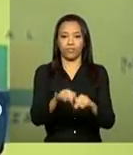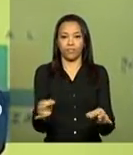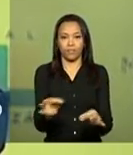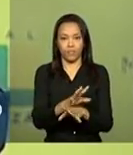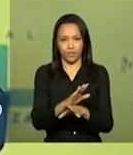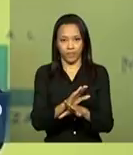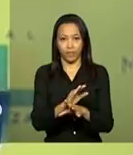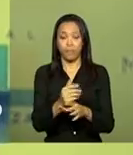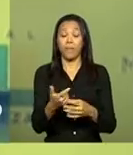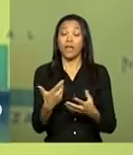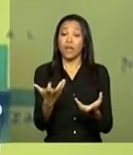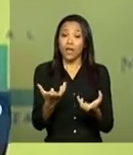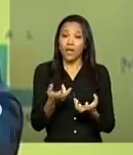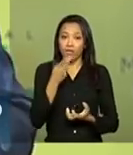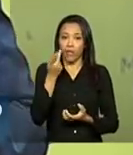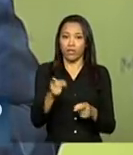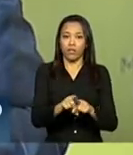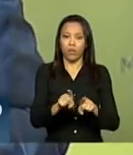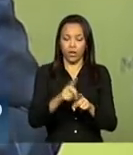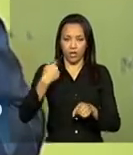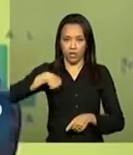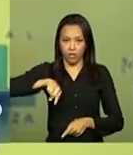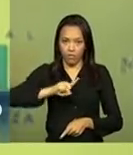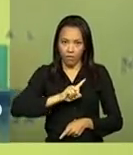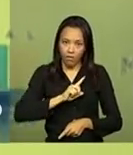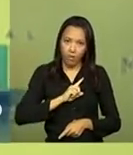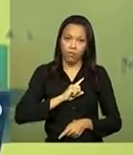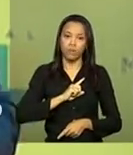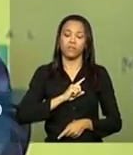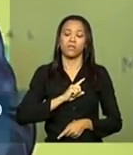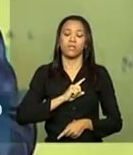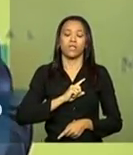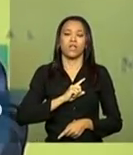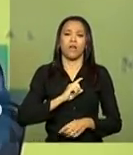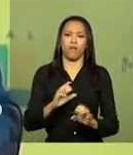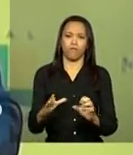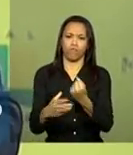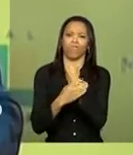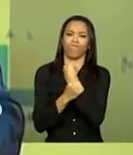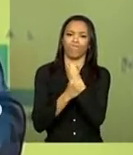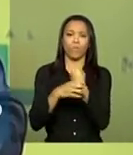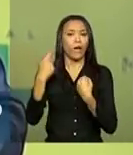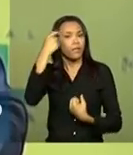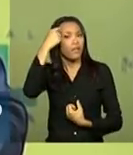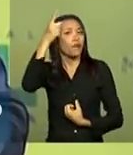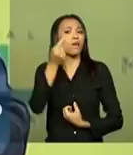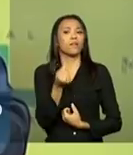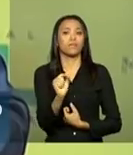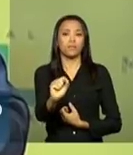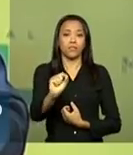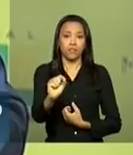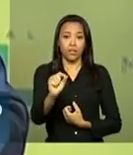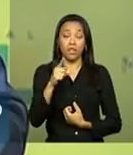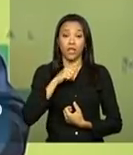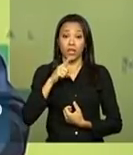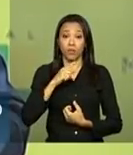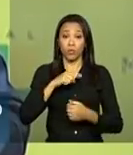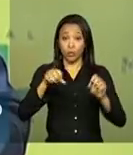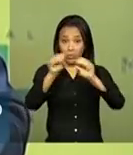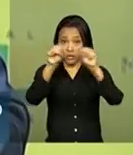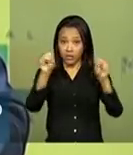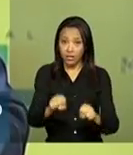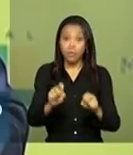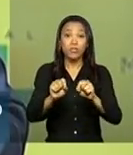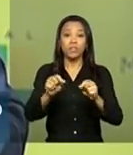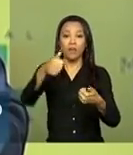frente. Queria dizer também que nós consolidamos a ideia da necessidade de nós termos um sistema de avaliação e